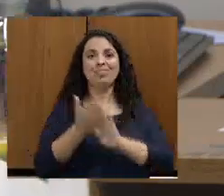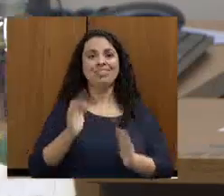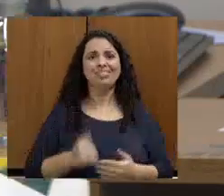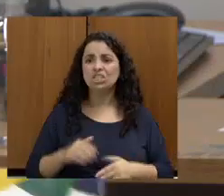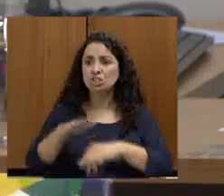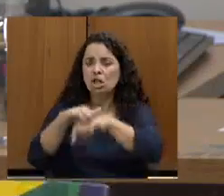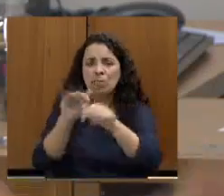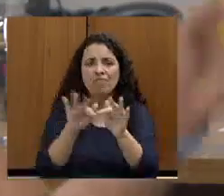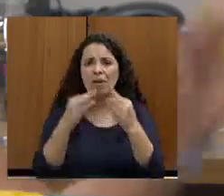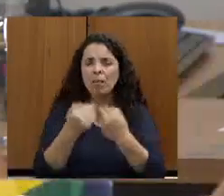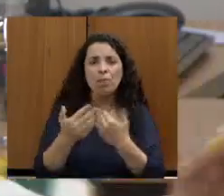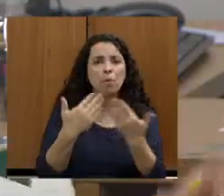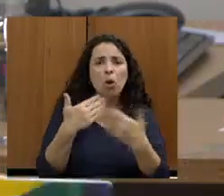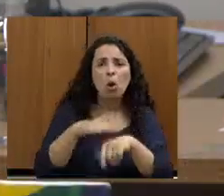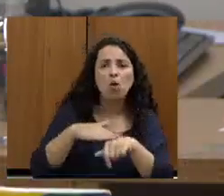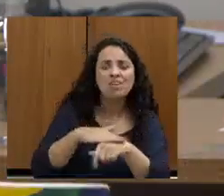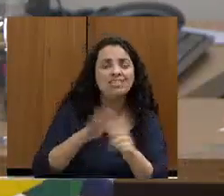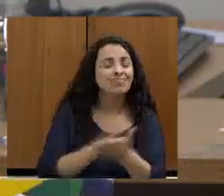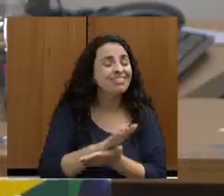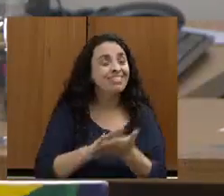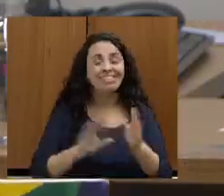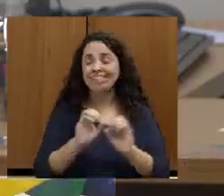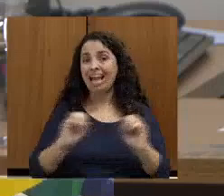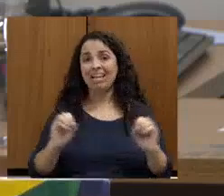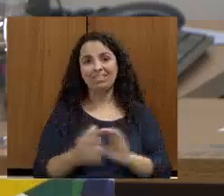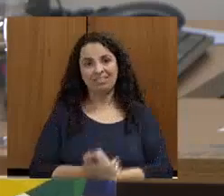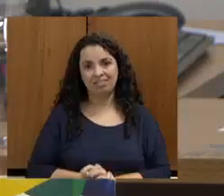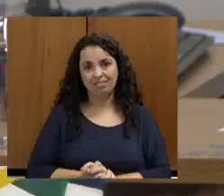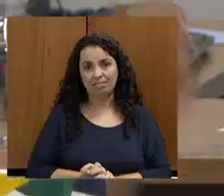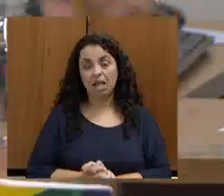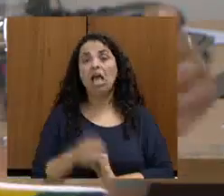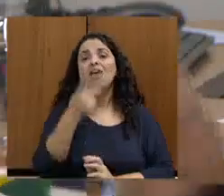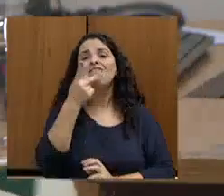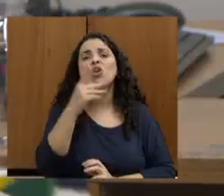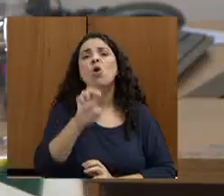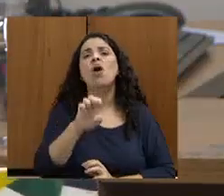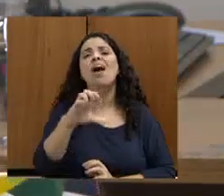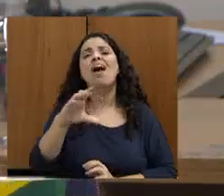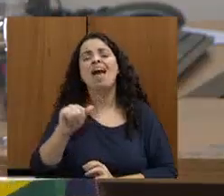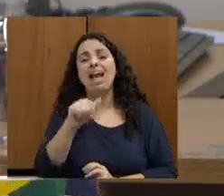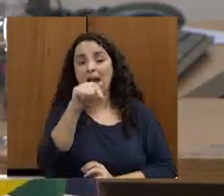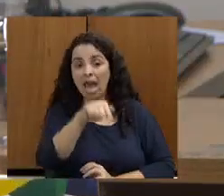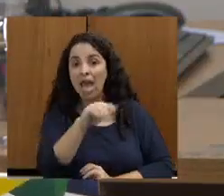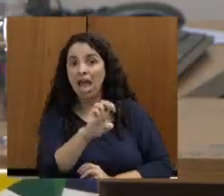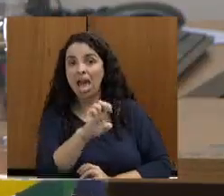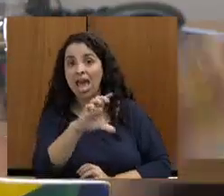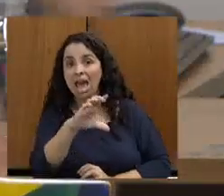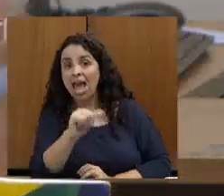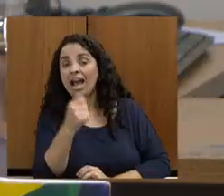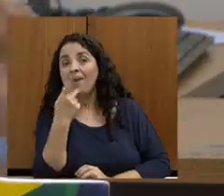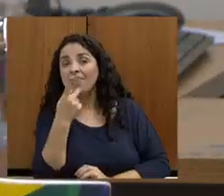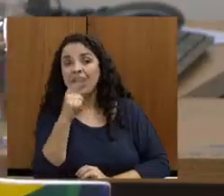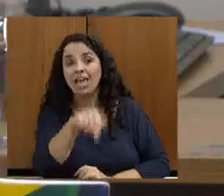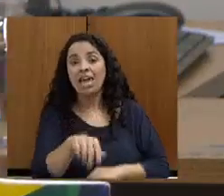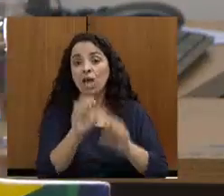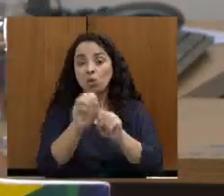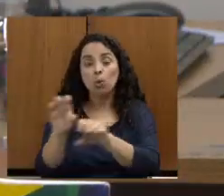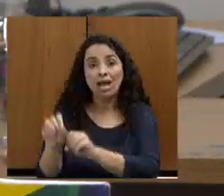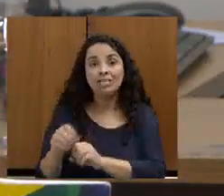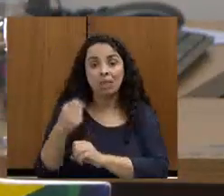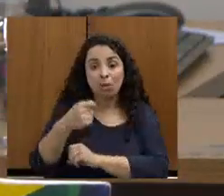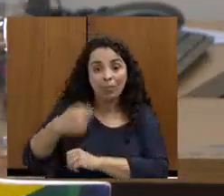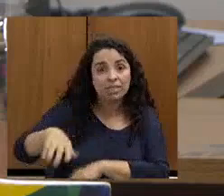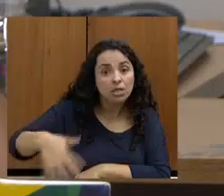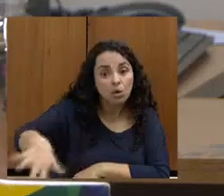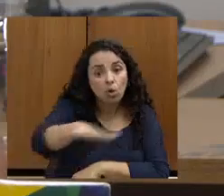falado do ECA aqui, que a delegacia especializada inclusive está aqui, fala exatamente que a educação tem que ser um ambiente